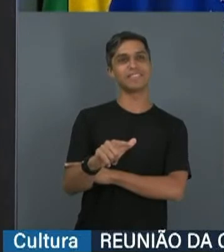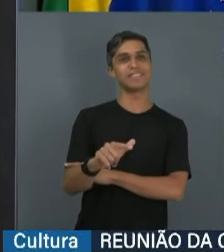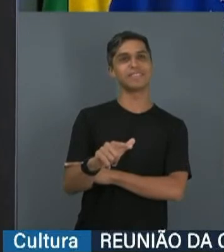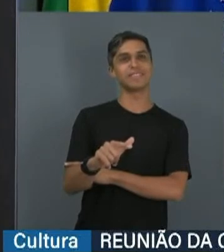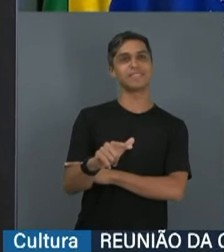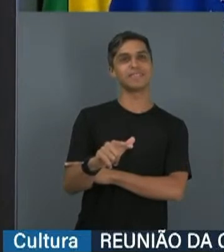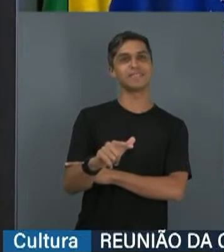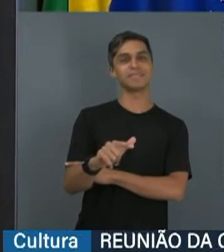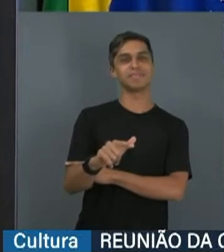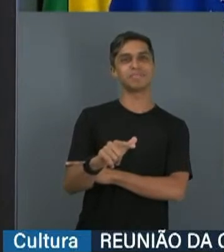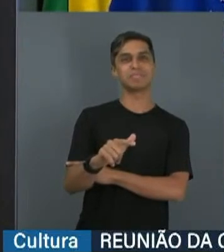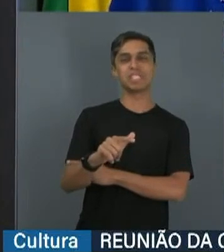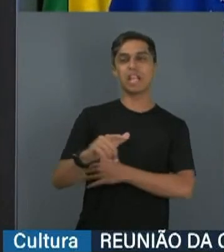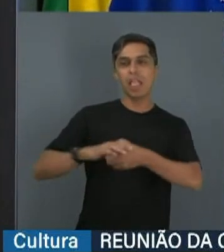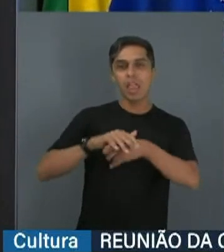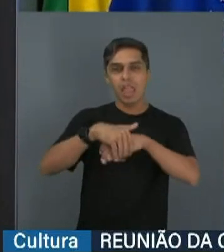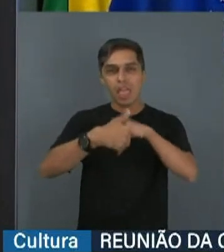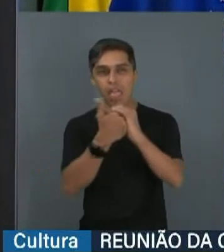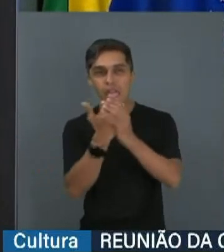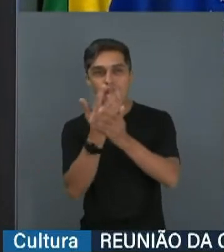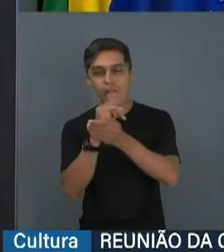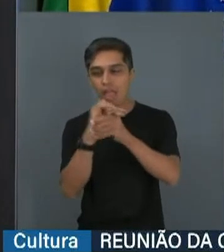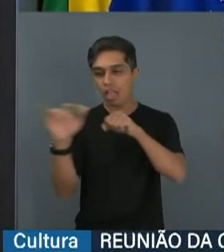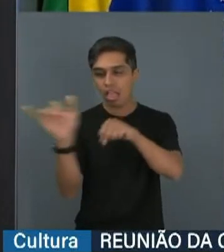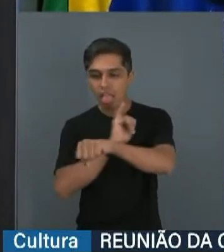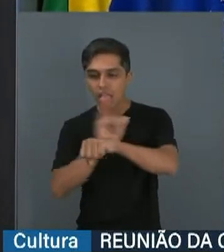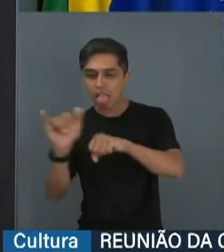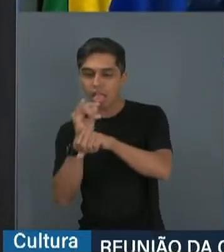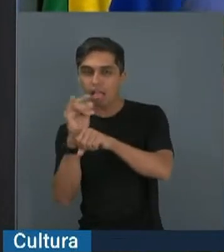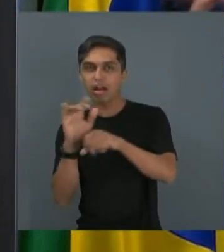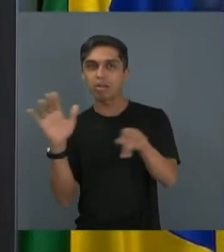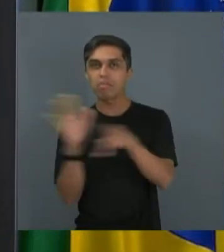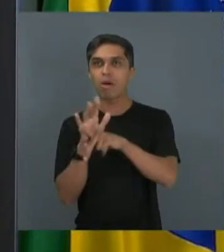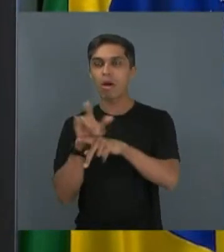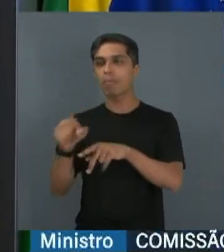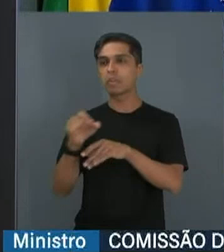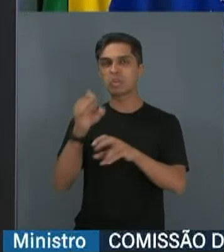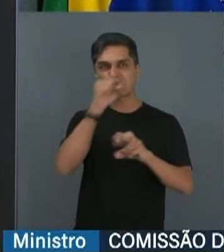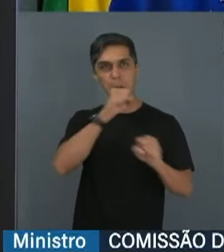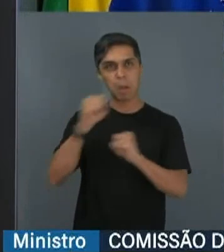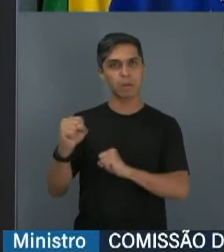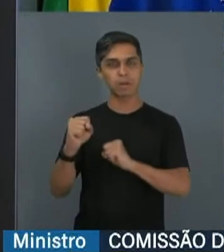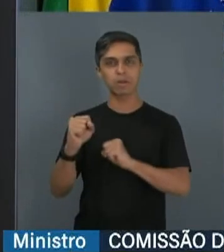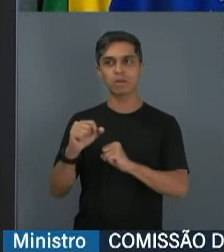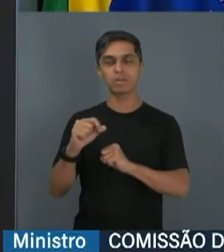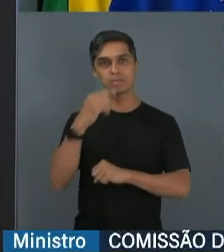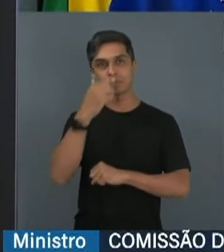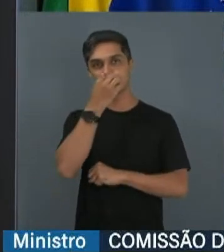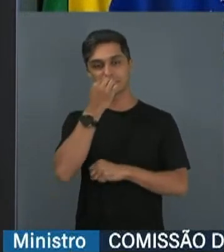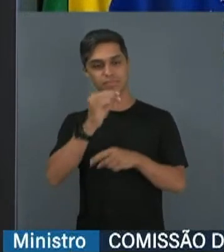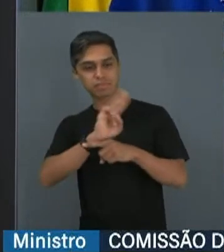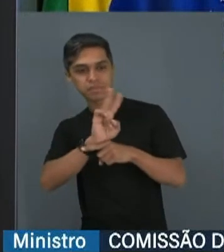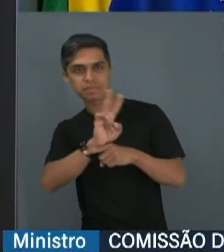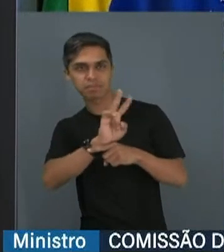mesmo com aquela arapuca, com aquela armadilha dos poderosos de plantão,